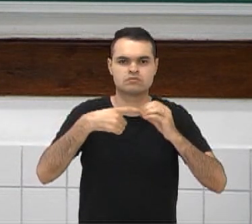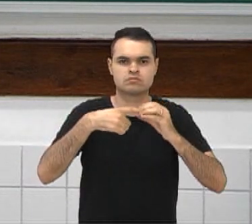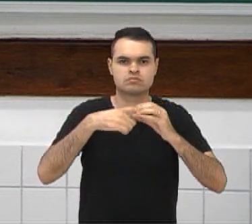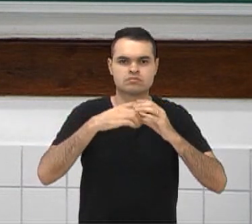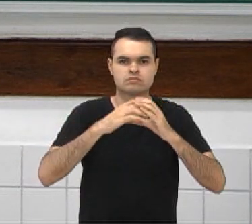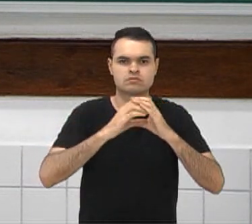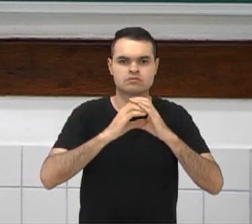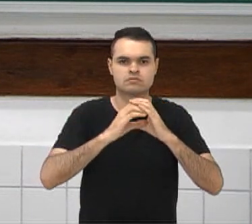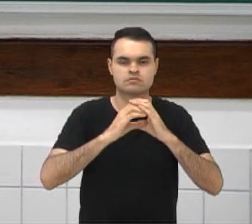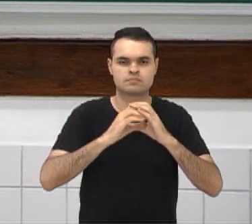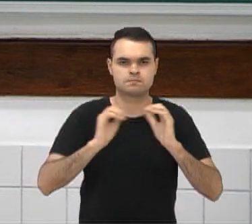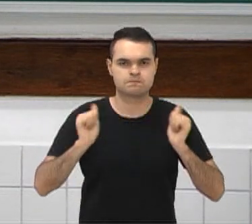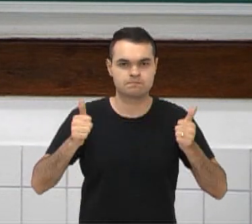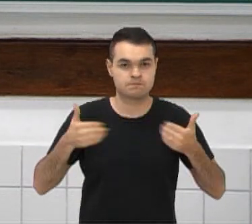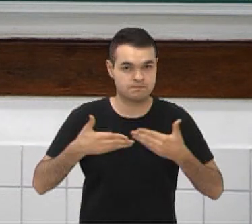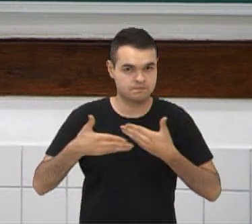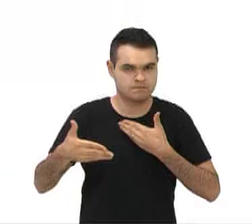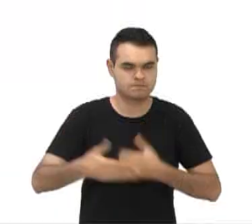fecundação. Vamos lá?